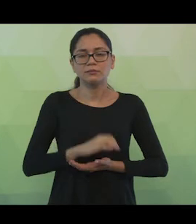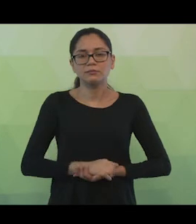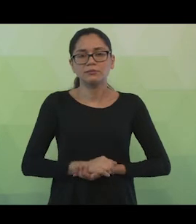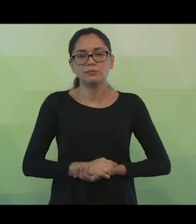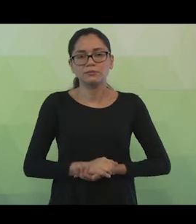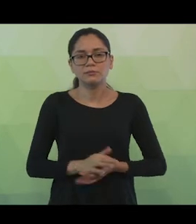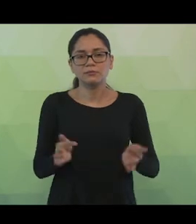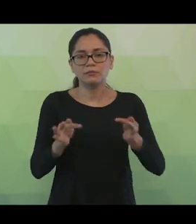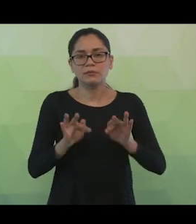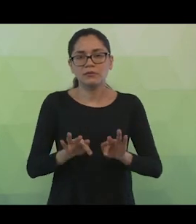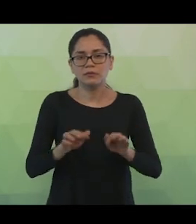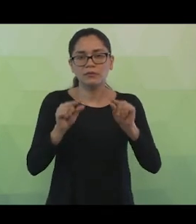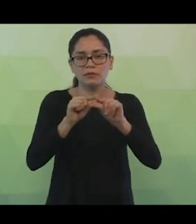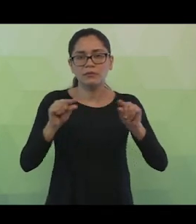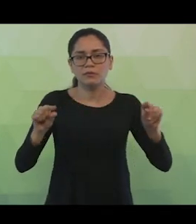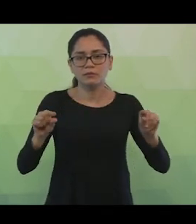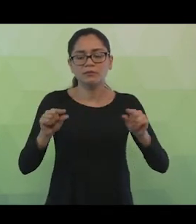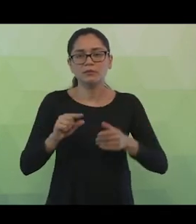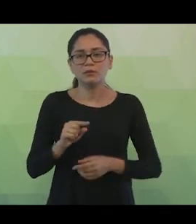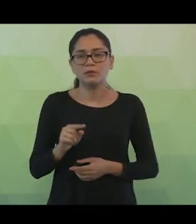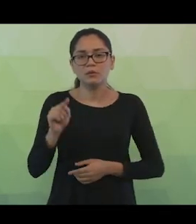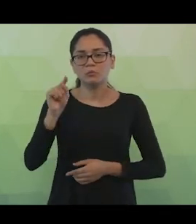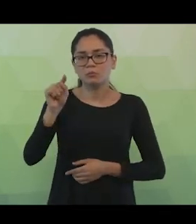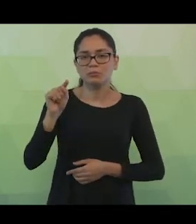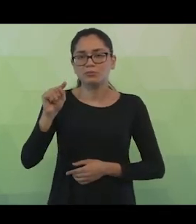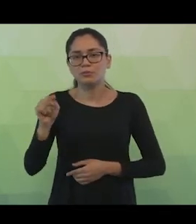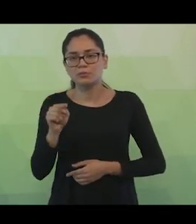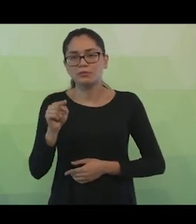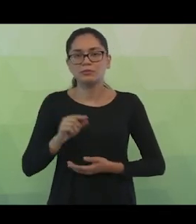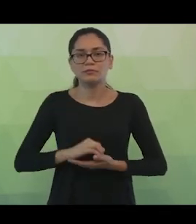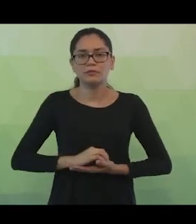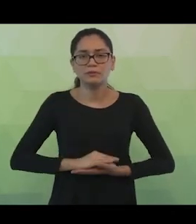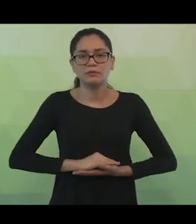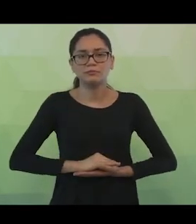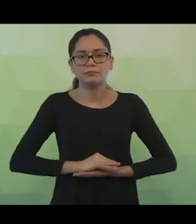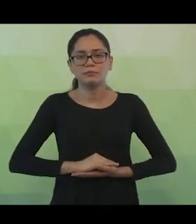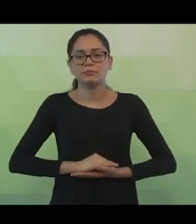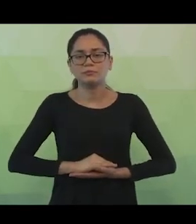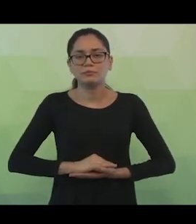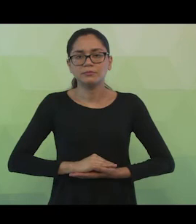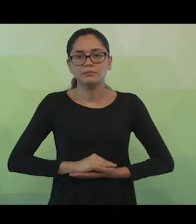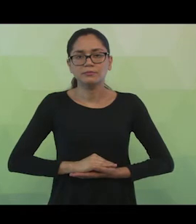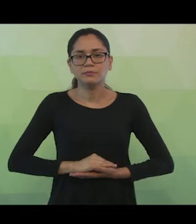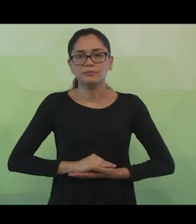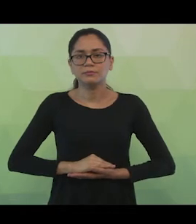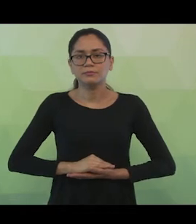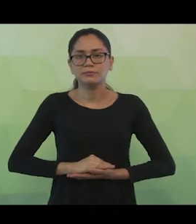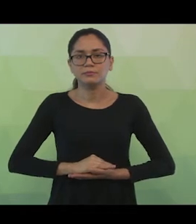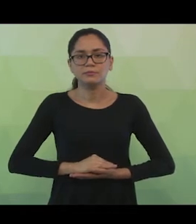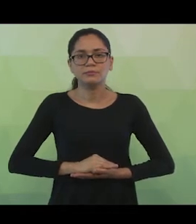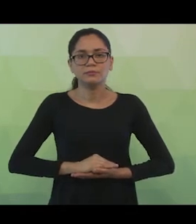Finalizamos a linha também com um ponto e vírgula.